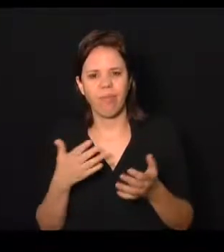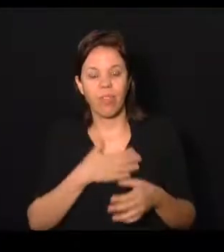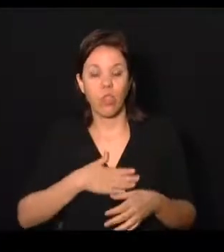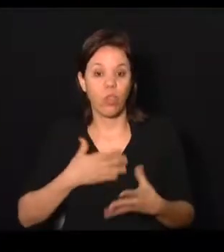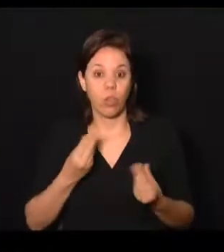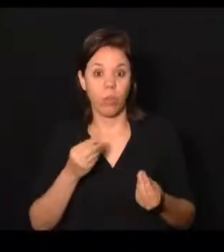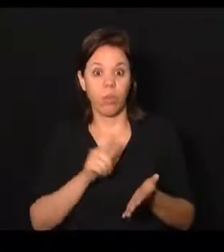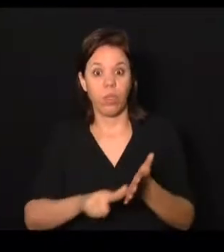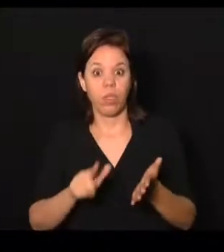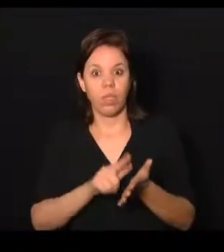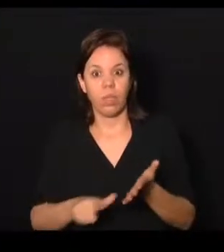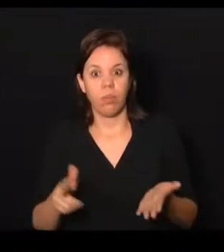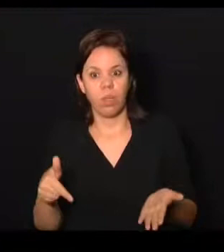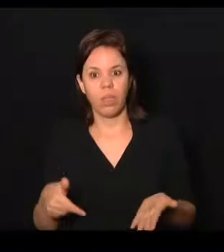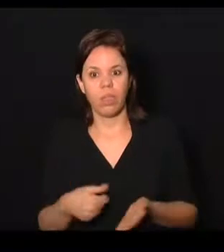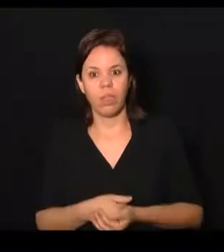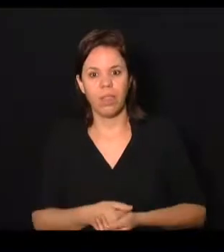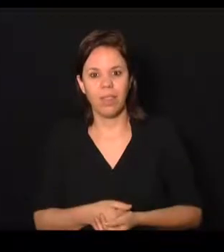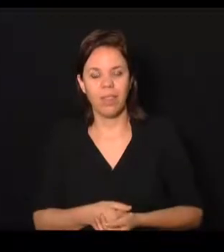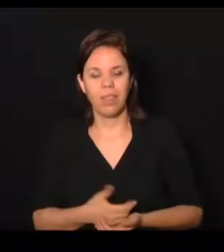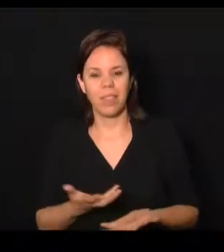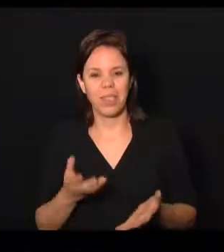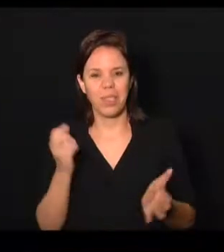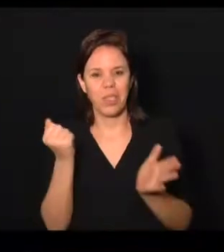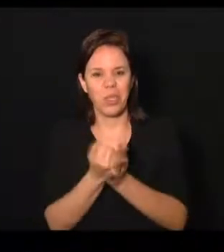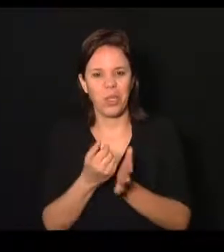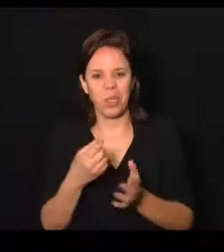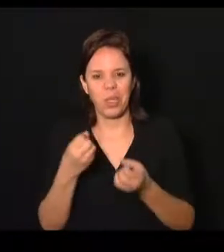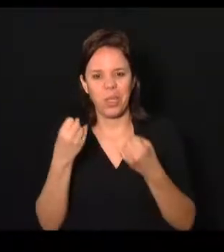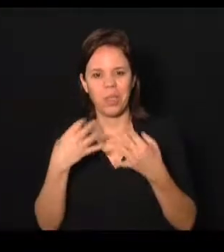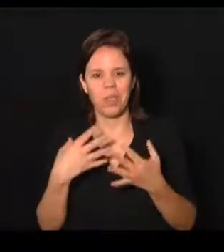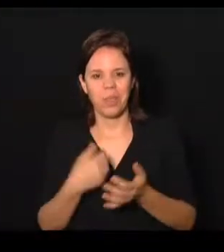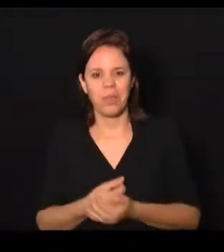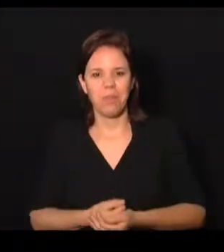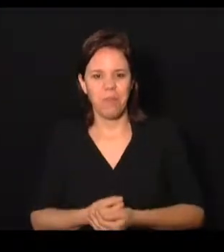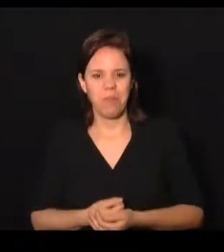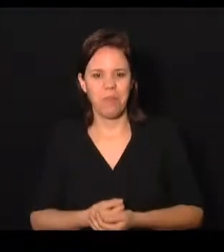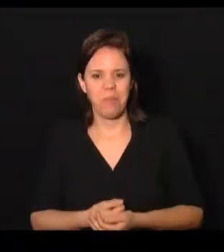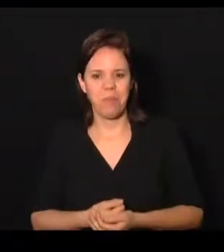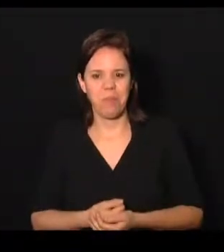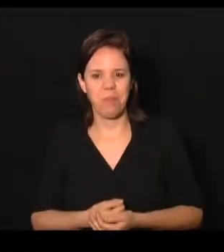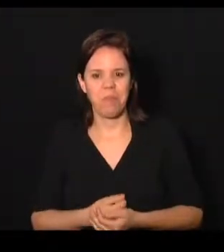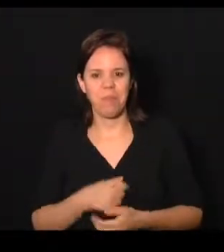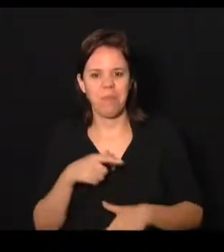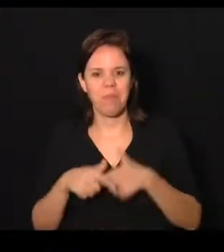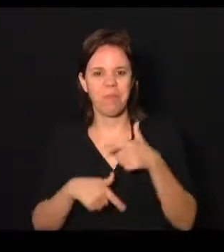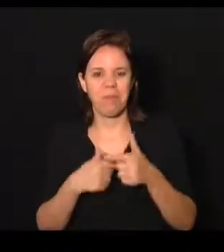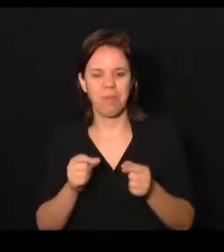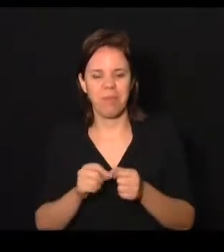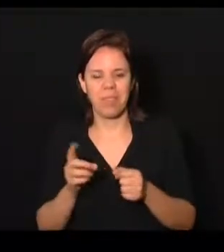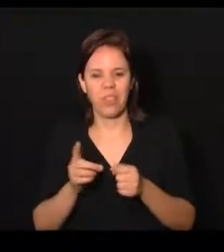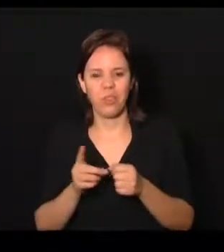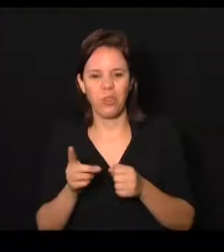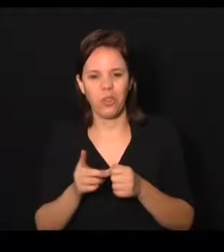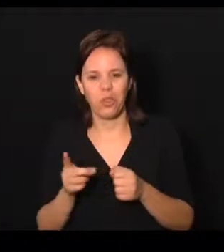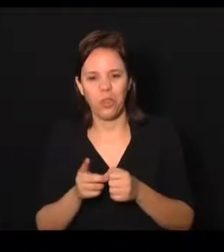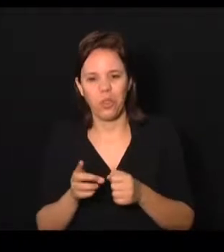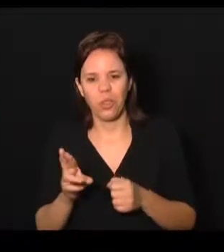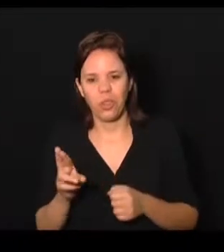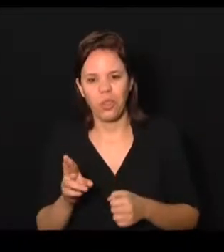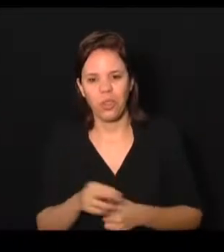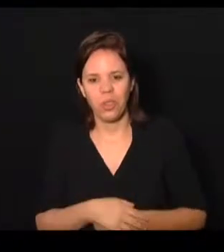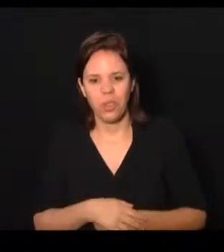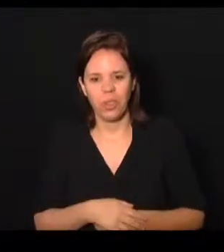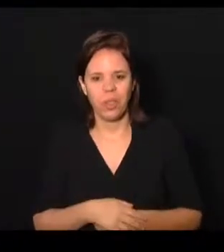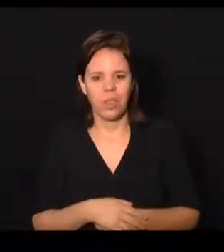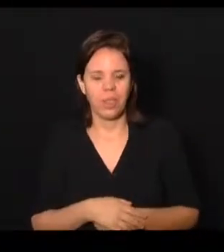limpeza também. Né? E eu queria deixar registrado isso aqui. E registrado também o trabalho que do doutor...